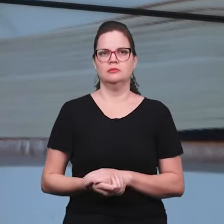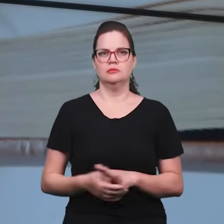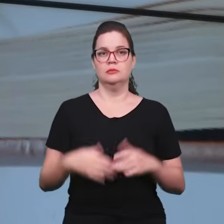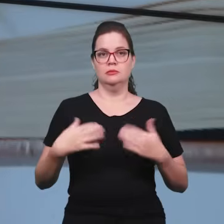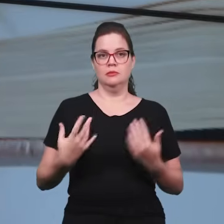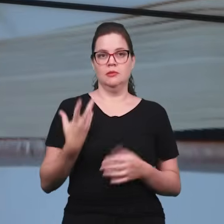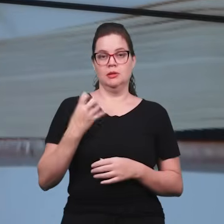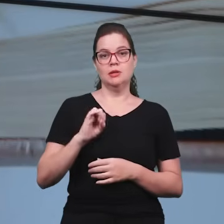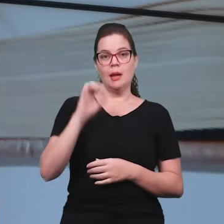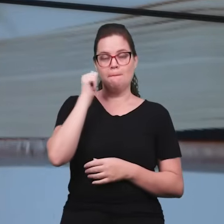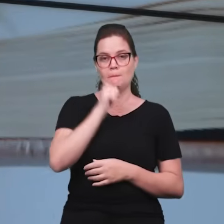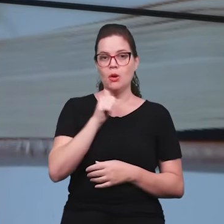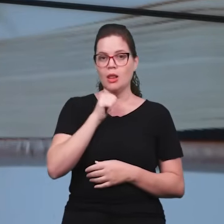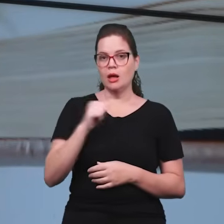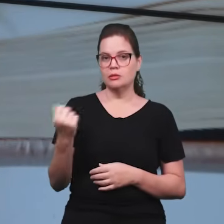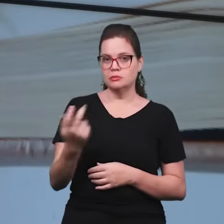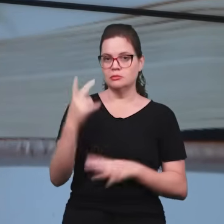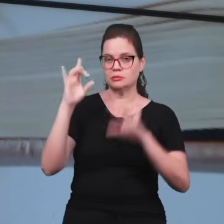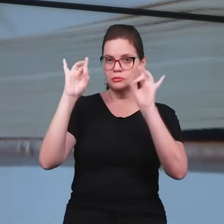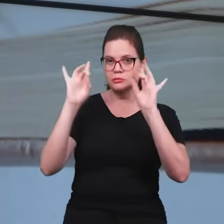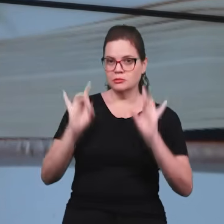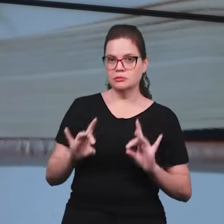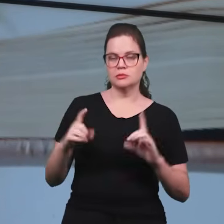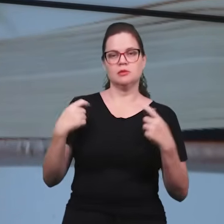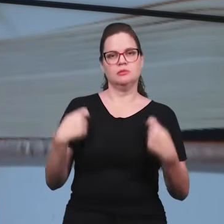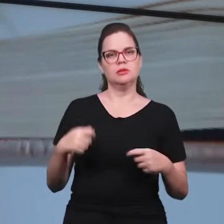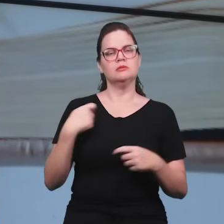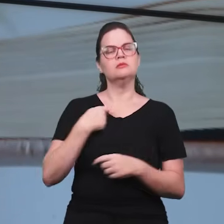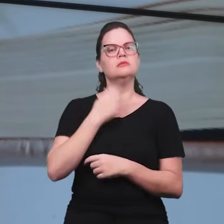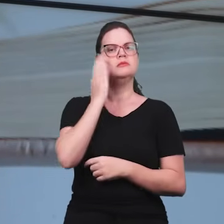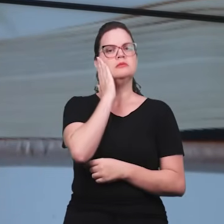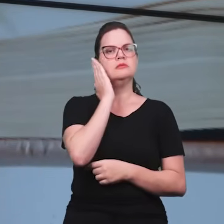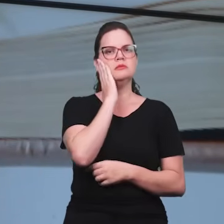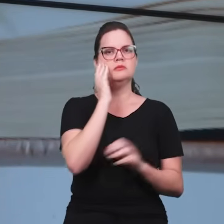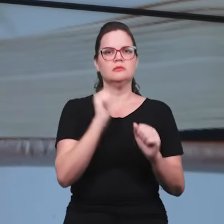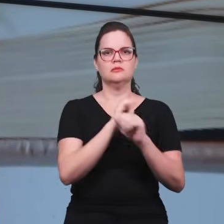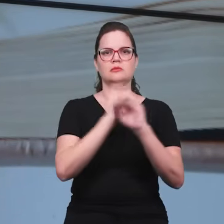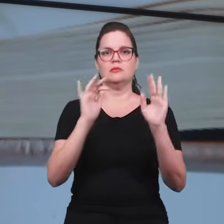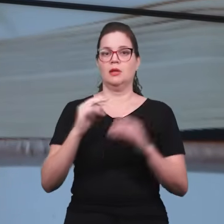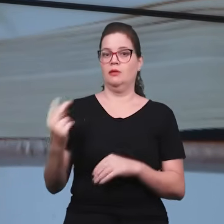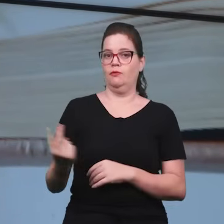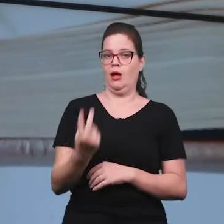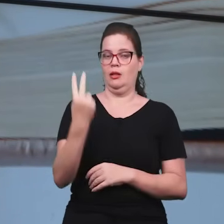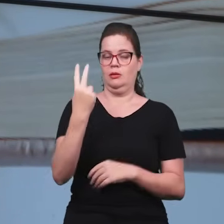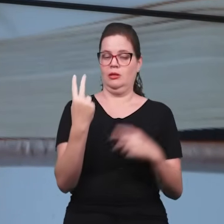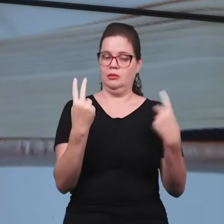é virtuosa, ela tem que entender que as suas virtudes, elas não são